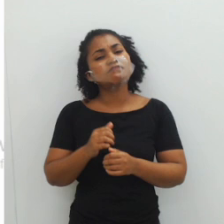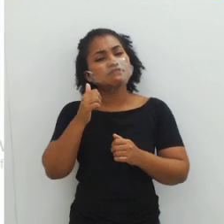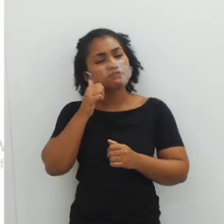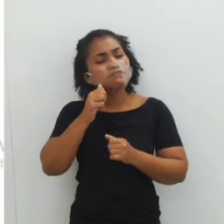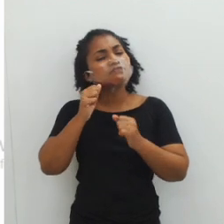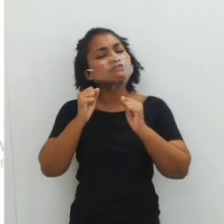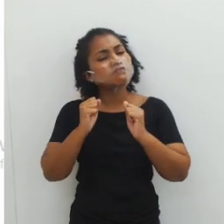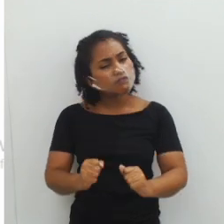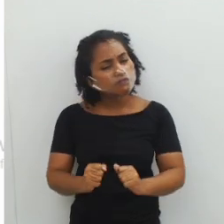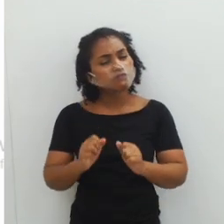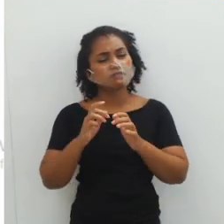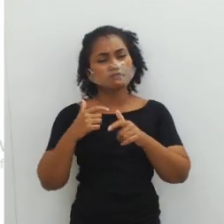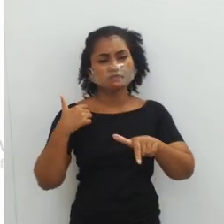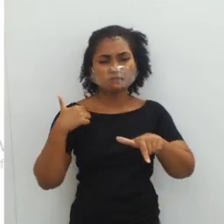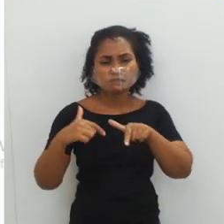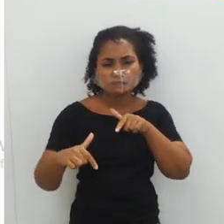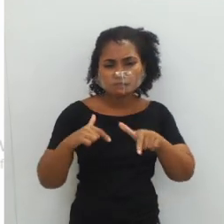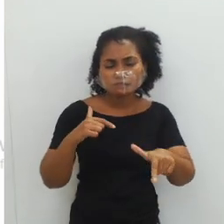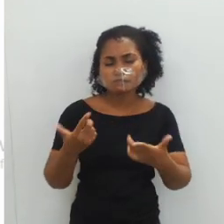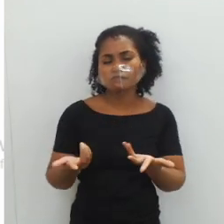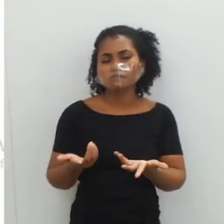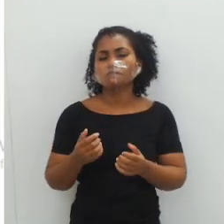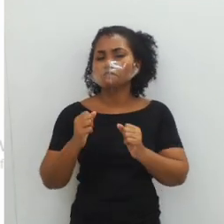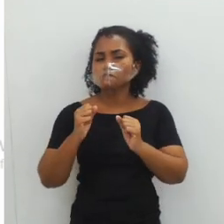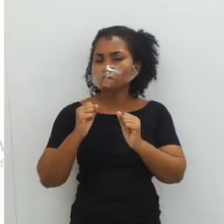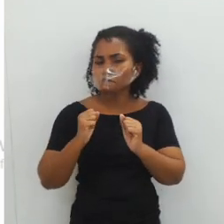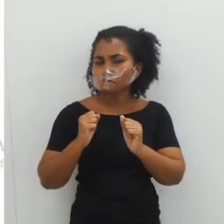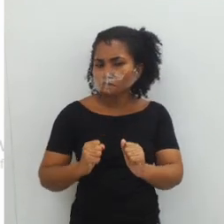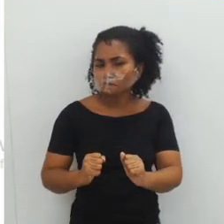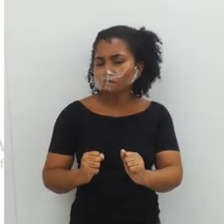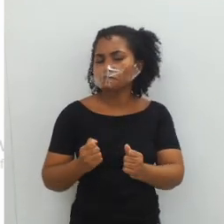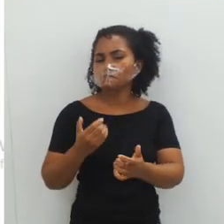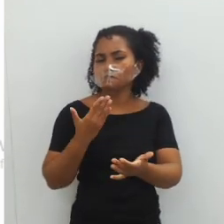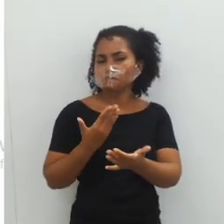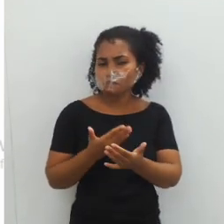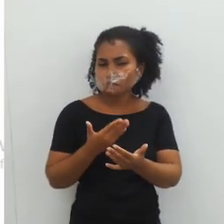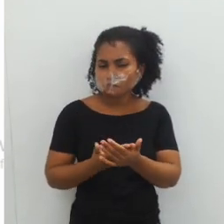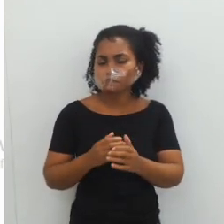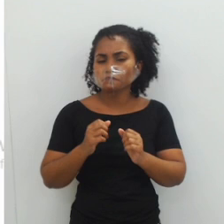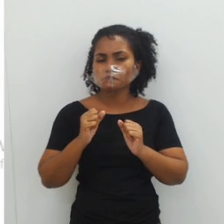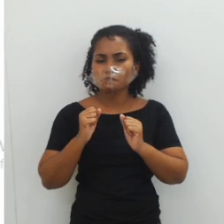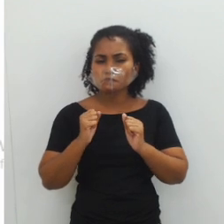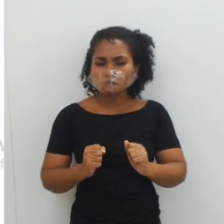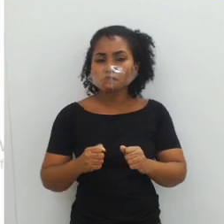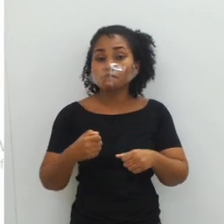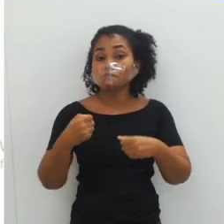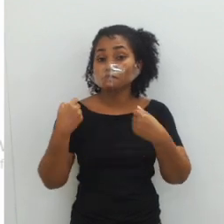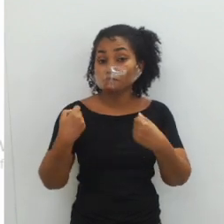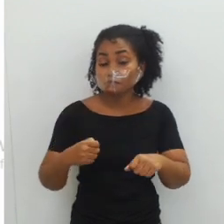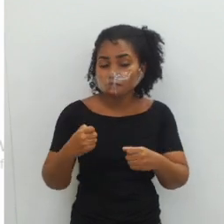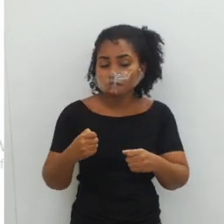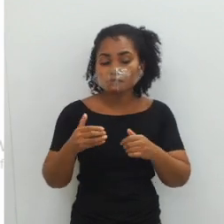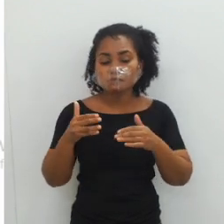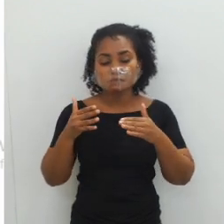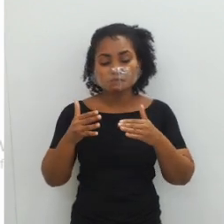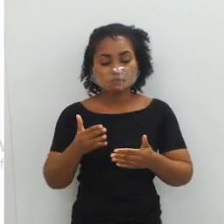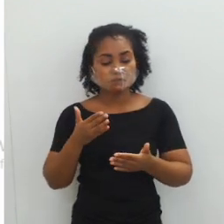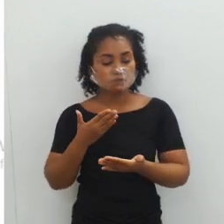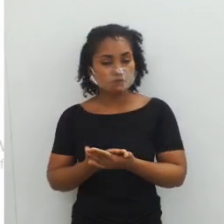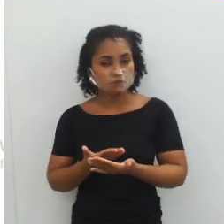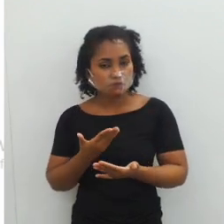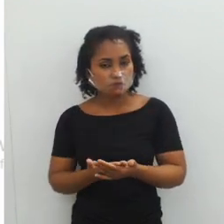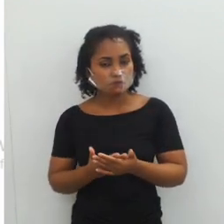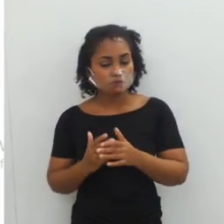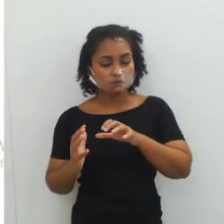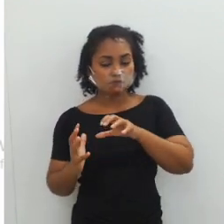sim trabalhar, a mulher pode sim estudar, pode e deve se especializar nesse